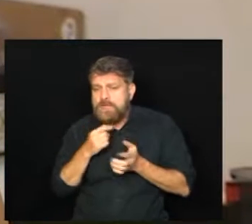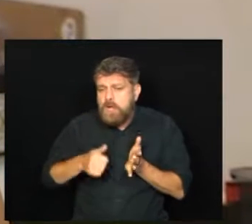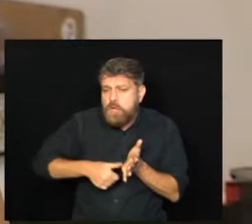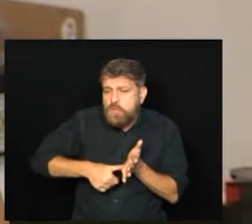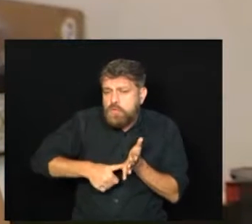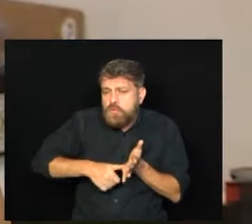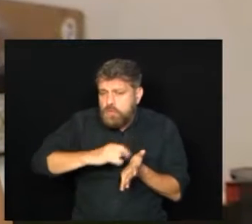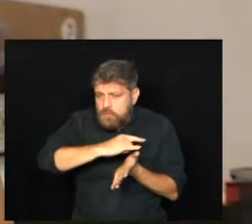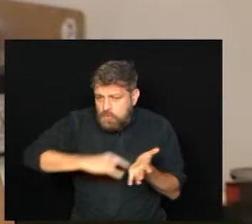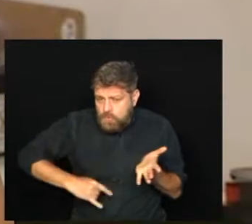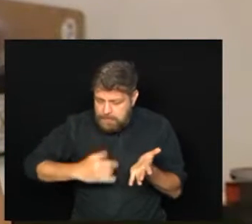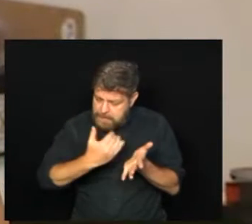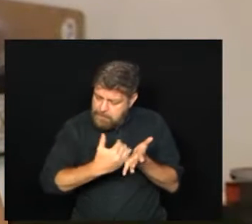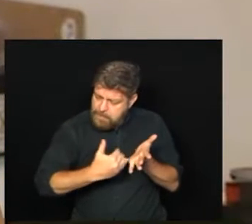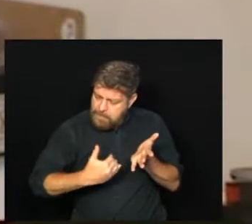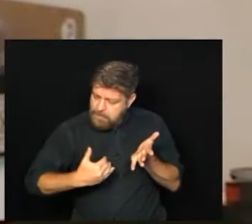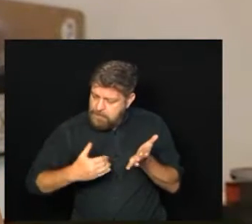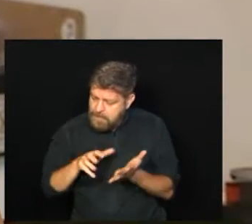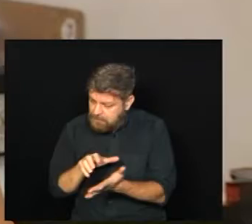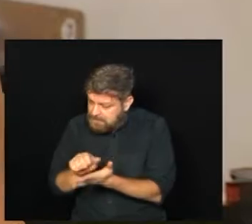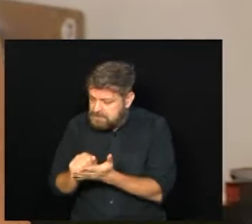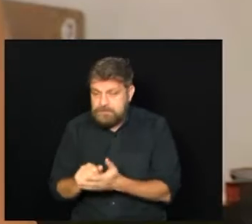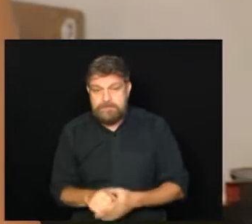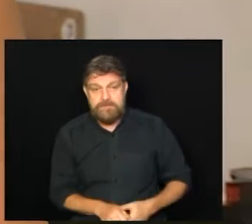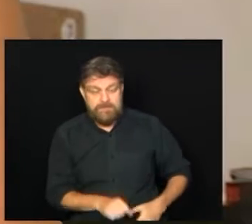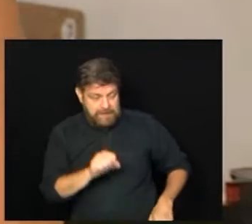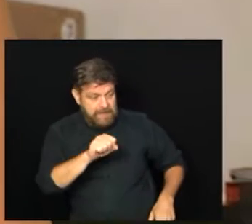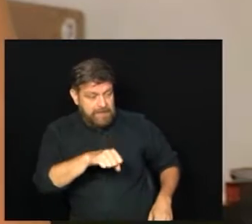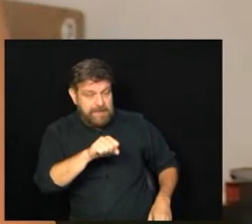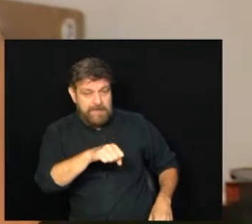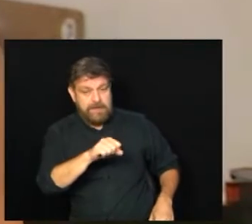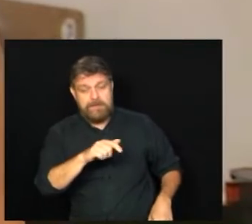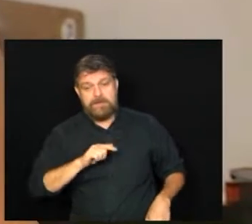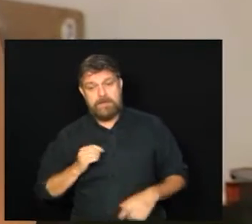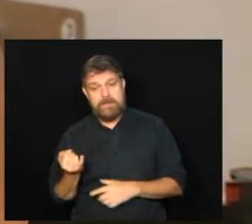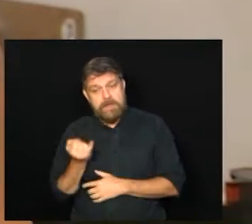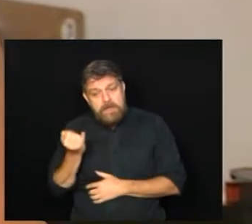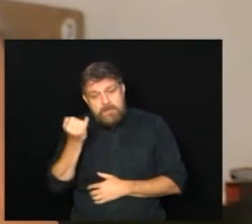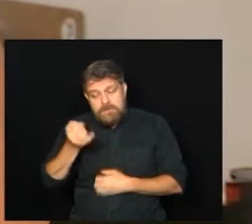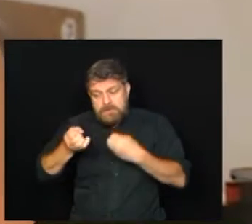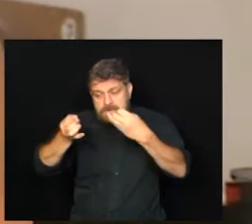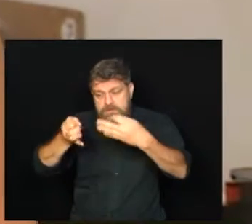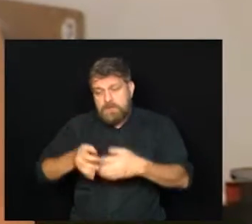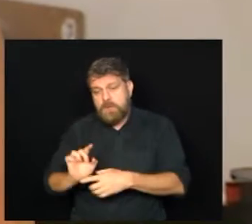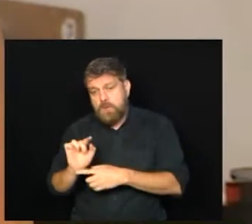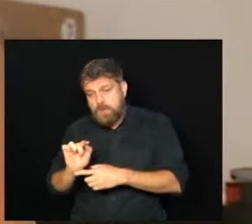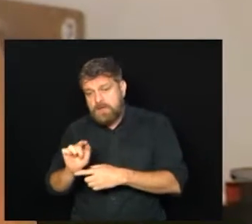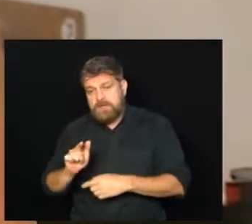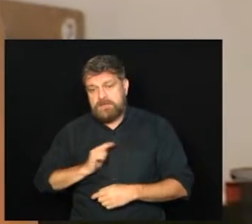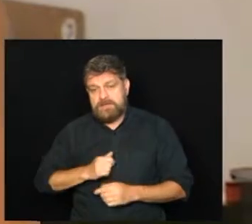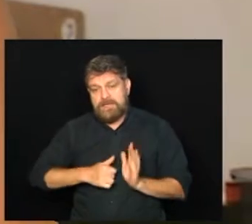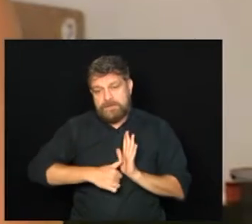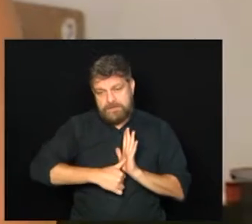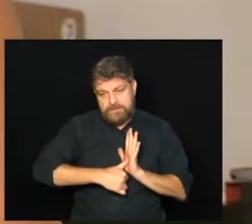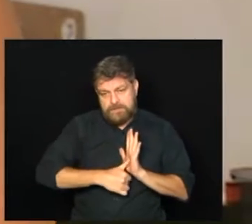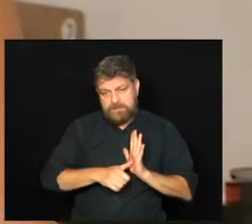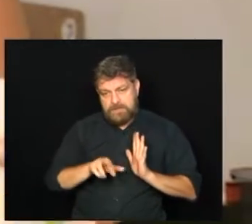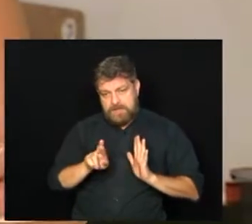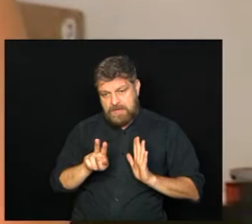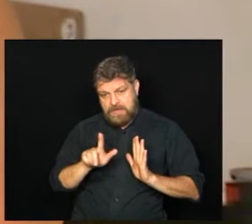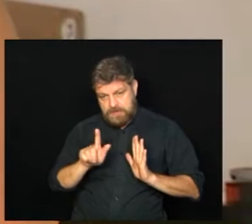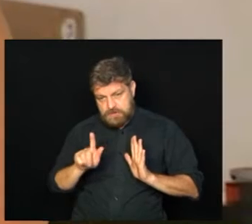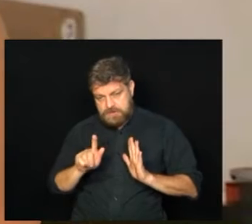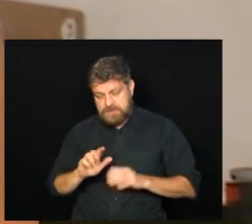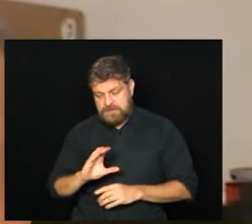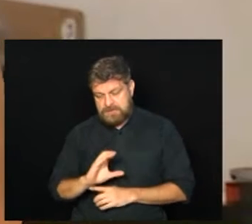que são exigidos para fazer a inscrição. Sim, André, é importante dizer que, além do RG e CPF e